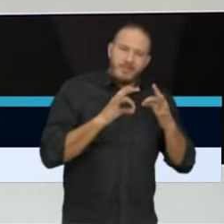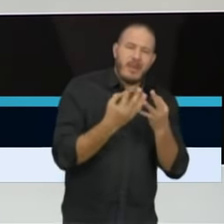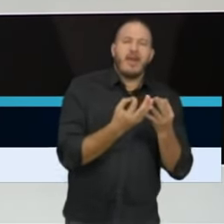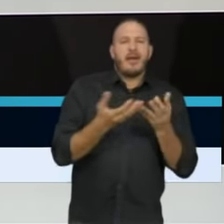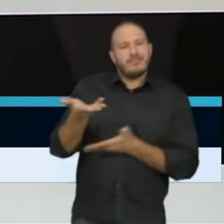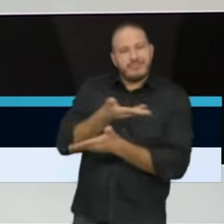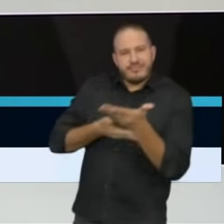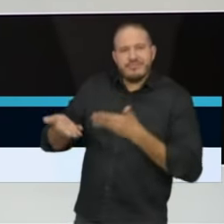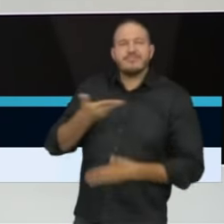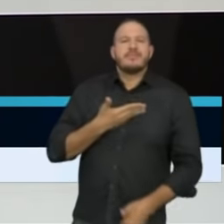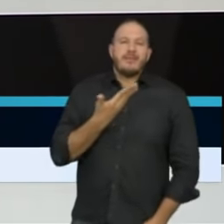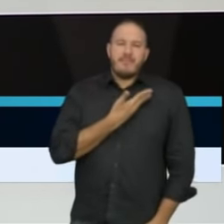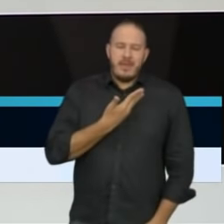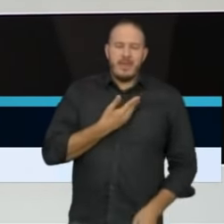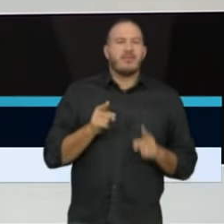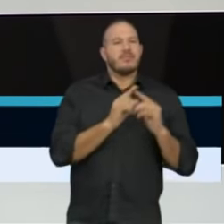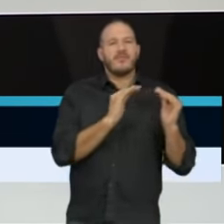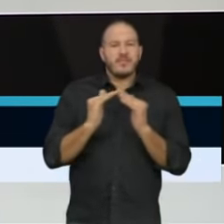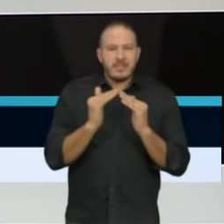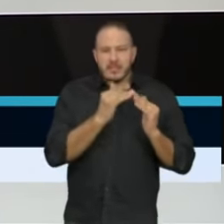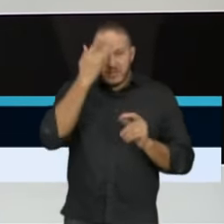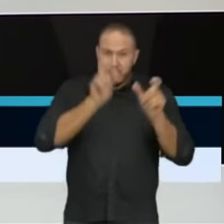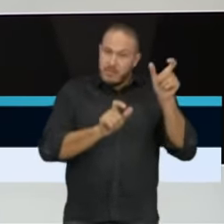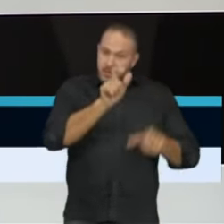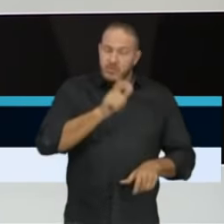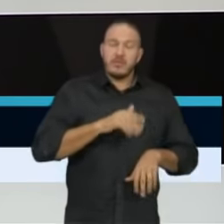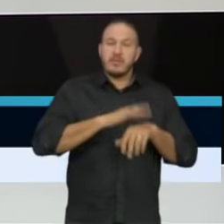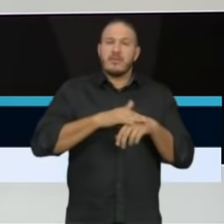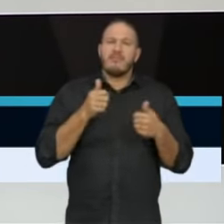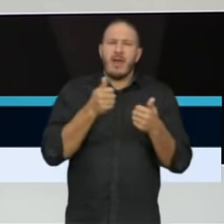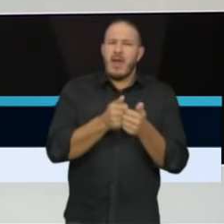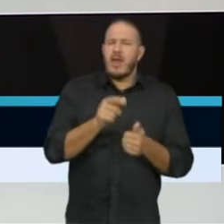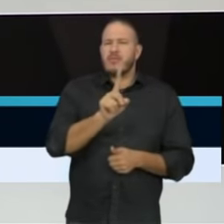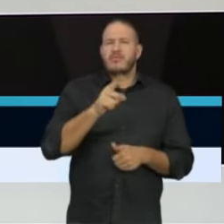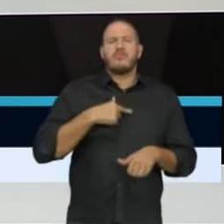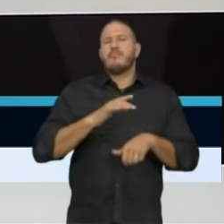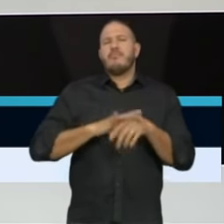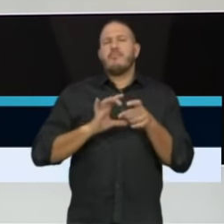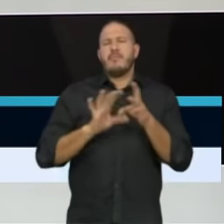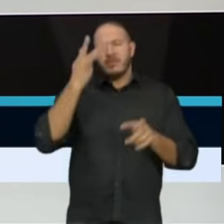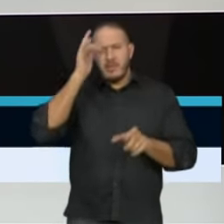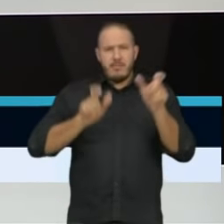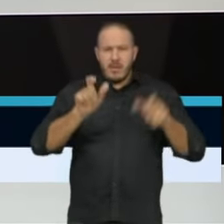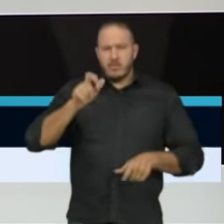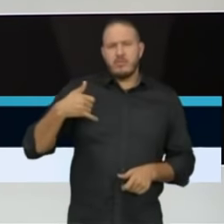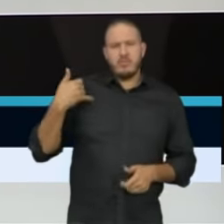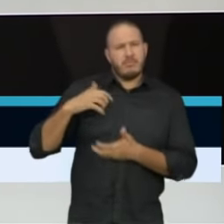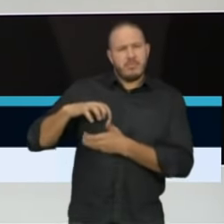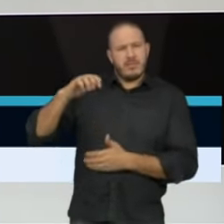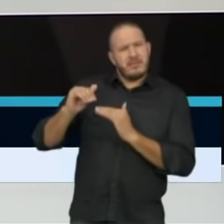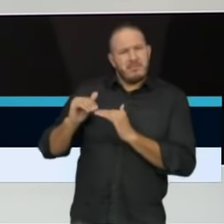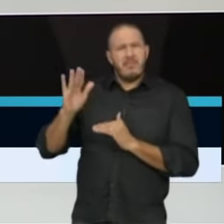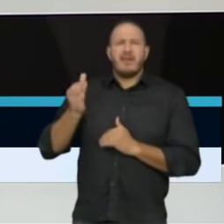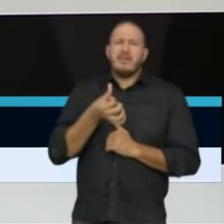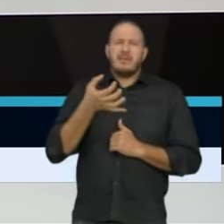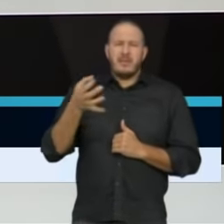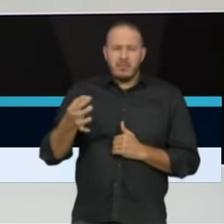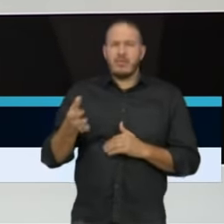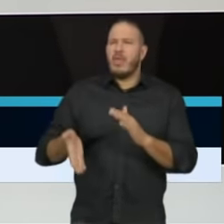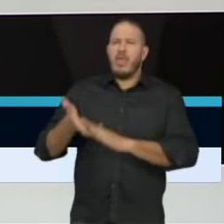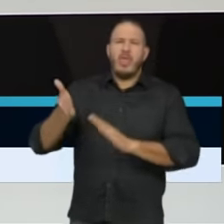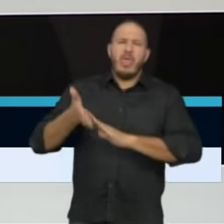amigos, pelos seus vizinhos, pelas pessoas mais próximas. Não permitam que pessoas com mais de 60 anos frequentem